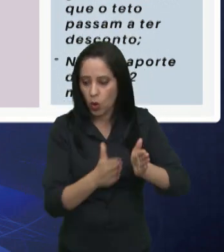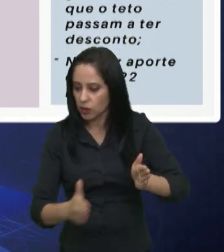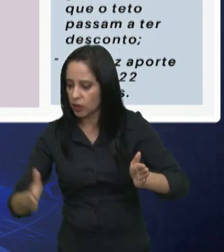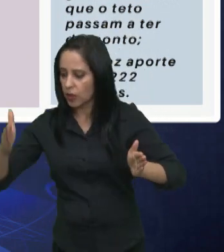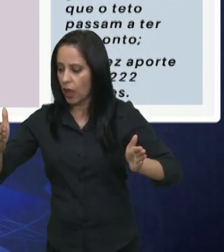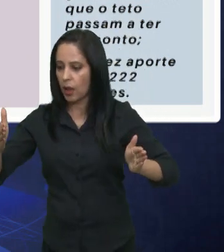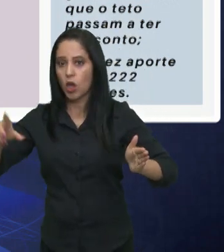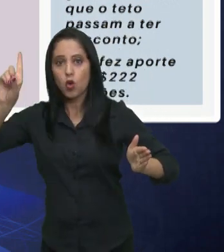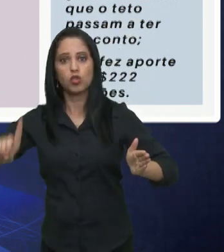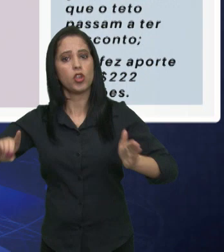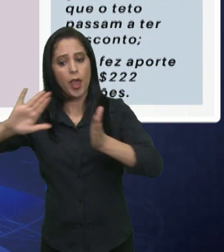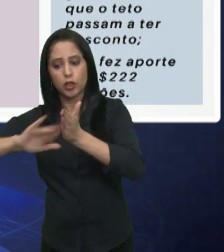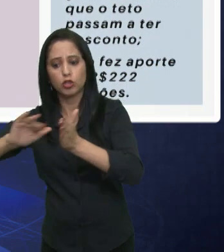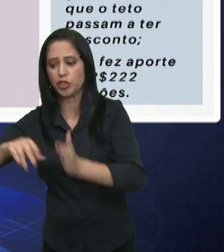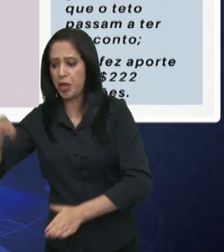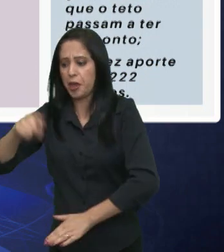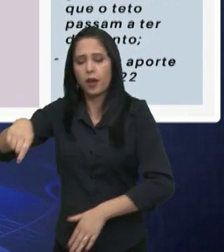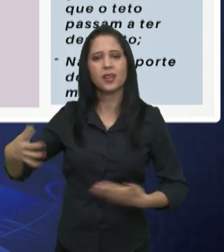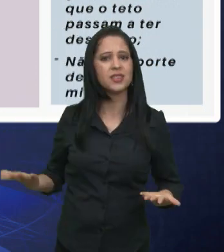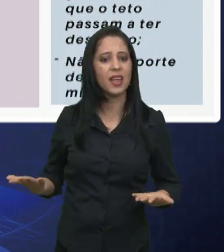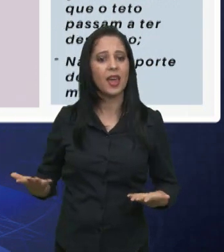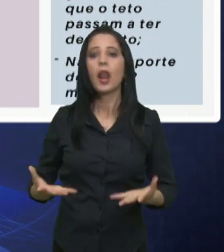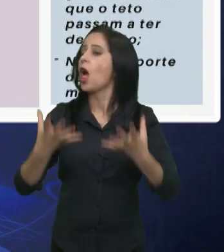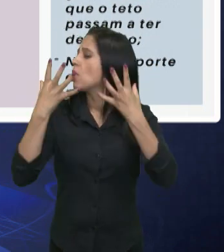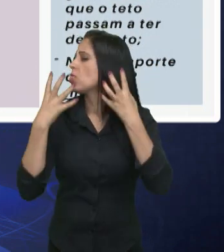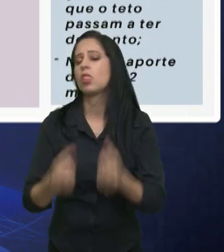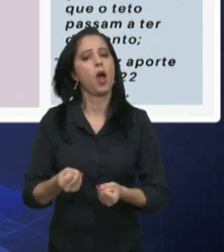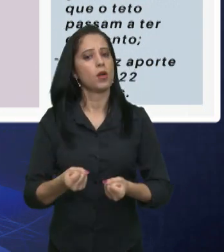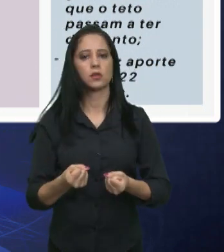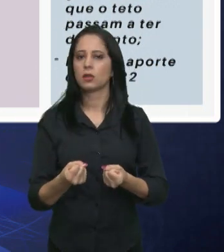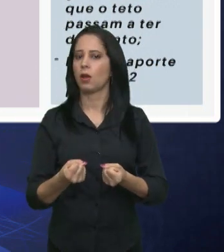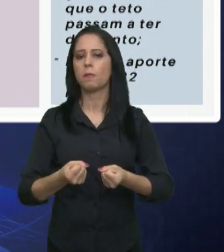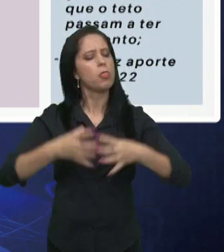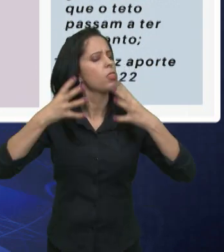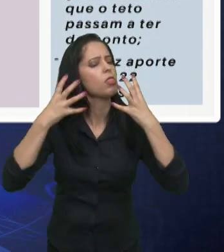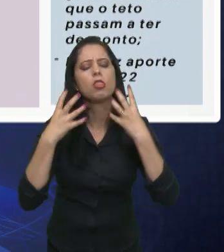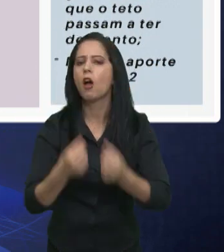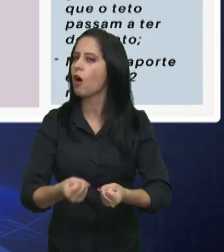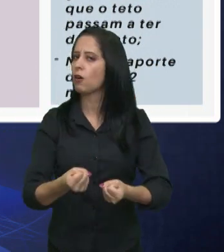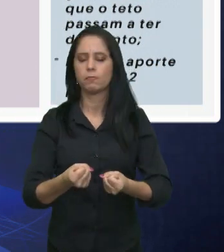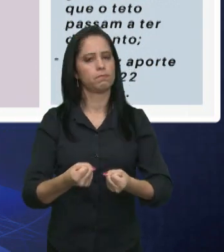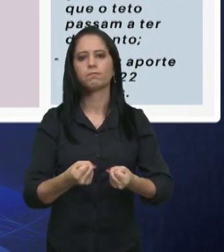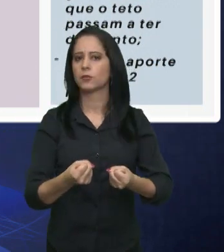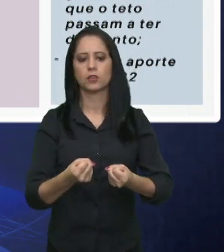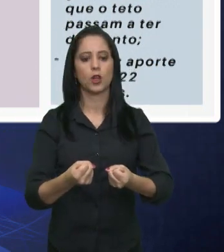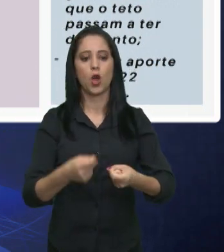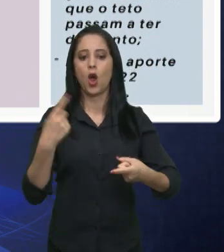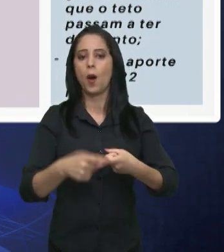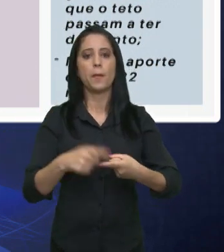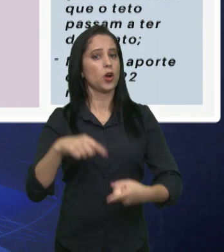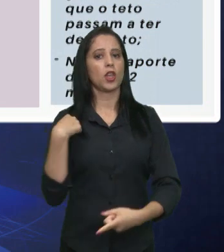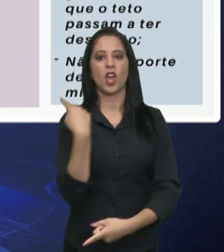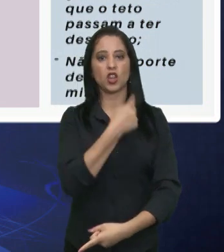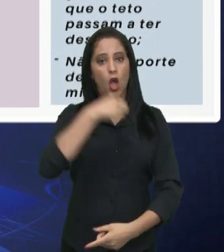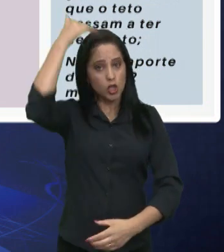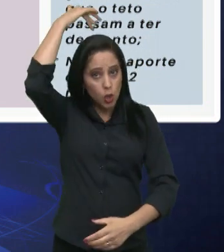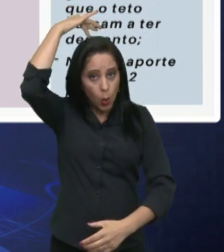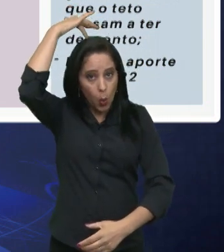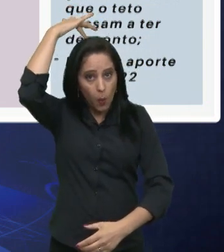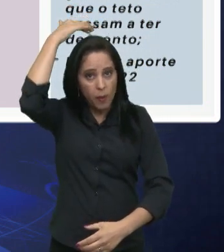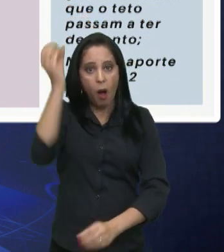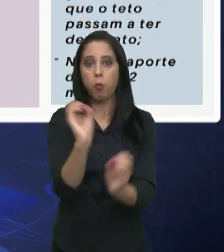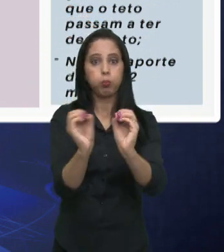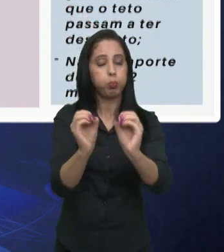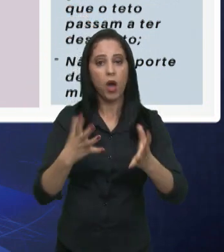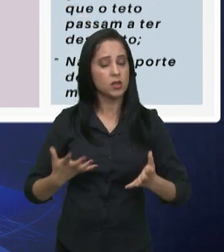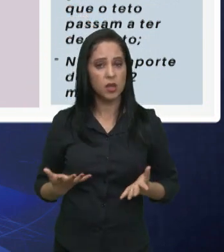nós não aceitamos que mexam no Instituto. Não aceitamos, porque nós não somos culpados pela essa